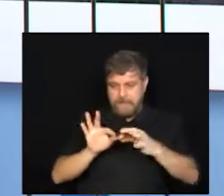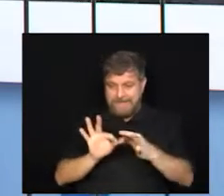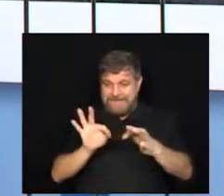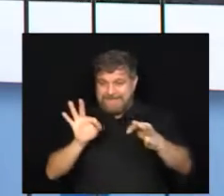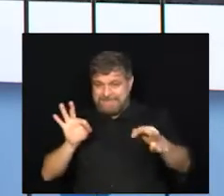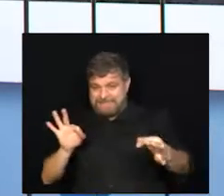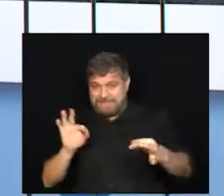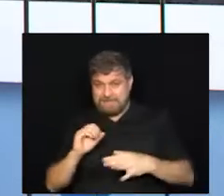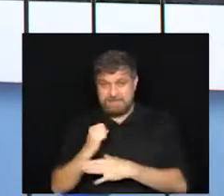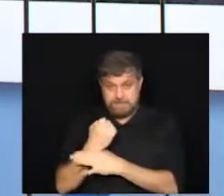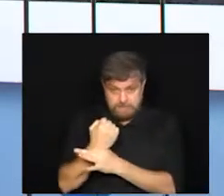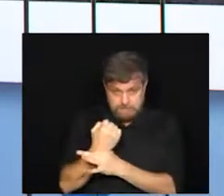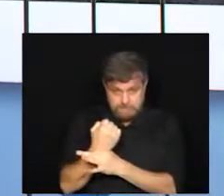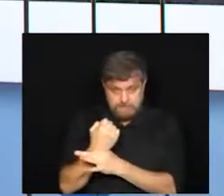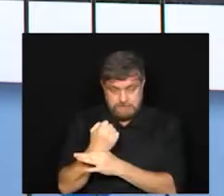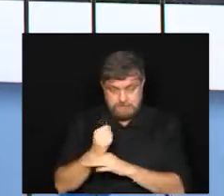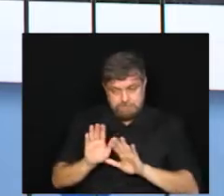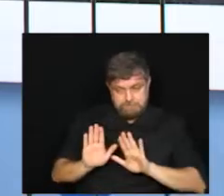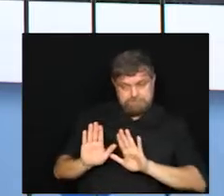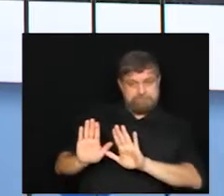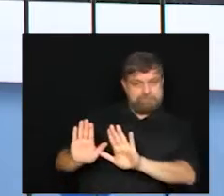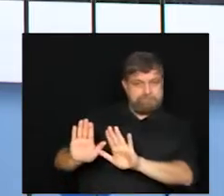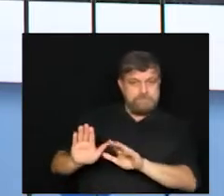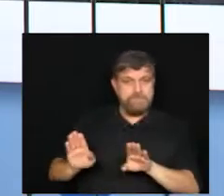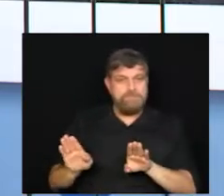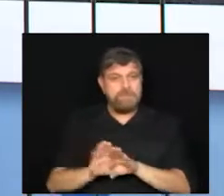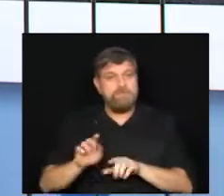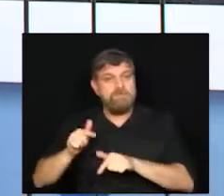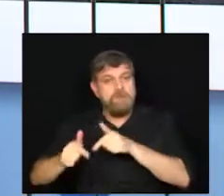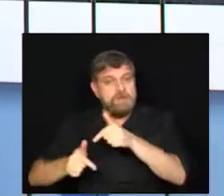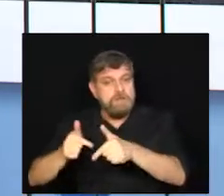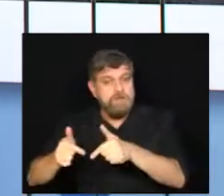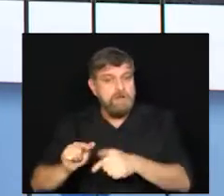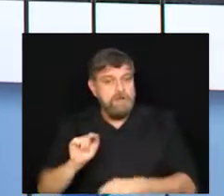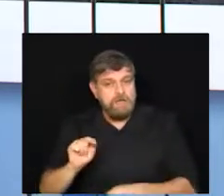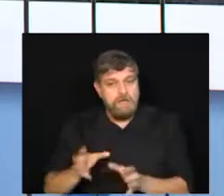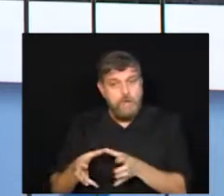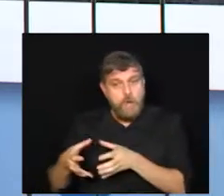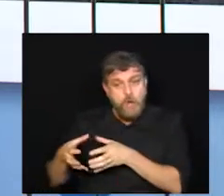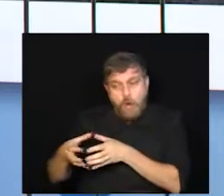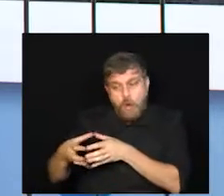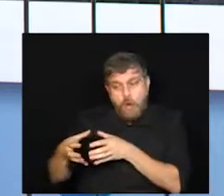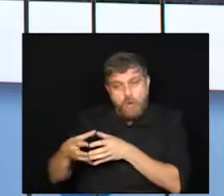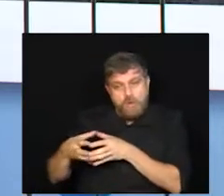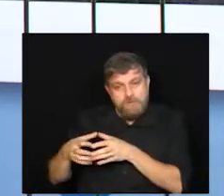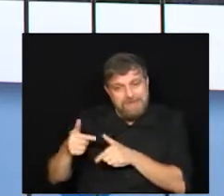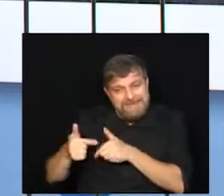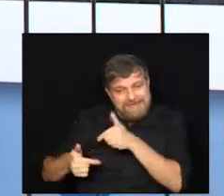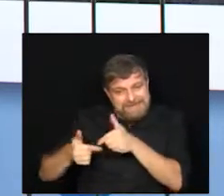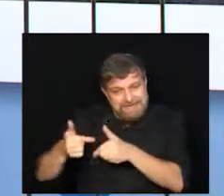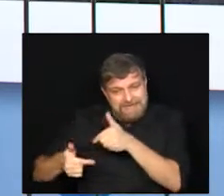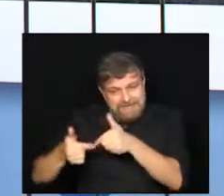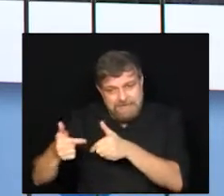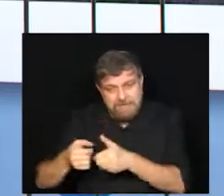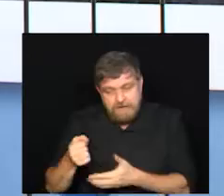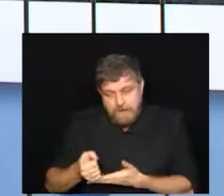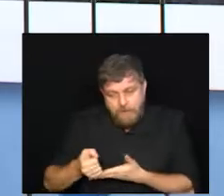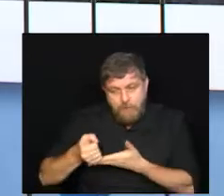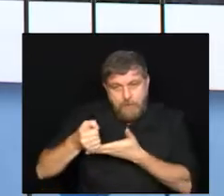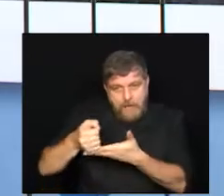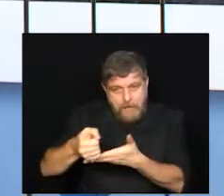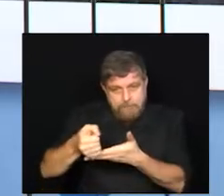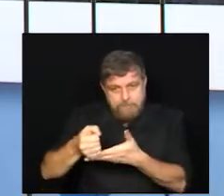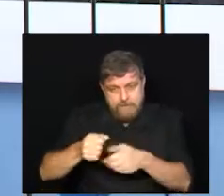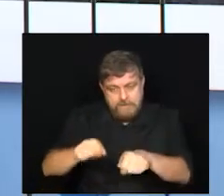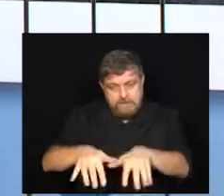de um vereador para o outro. Também poderão trabalhar a equipe que atua diretamente no apoio aos serviços